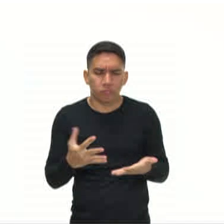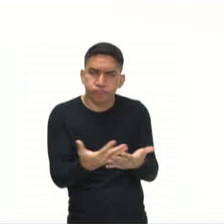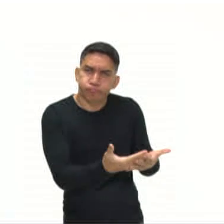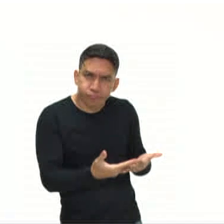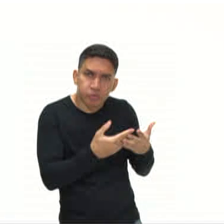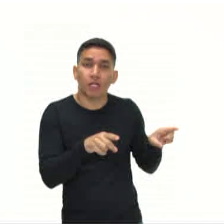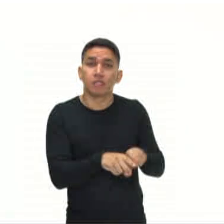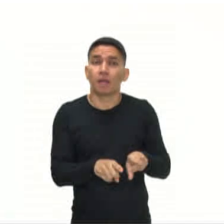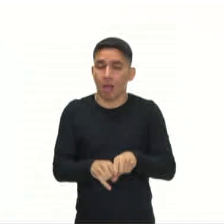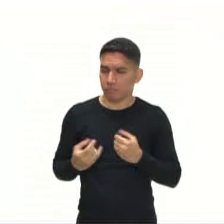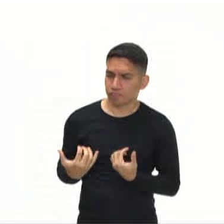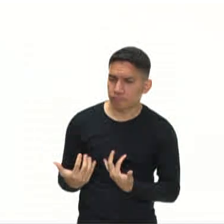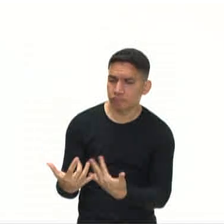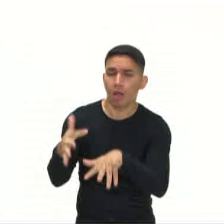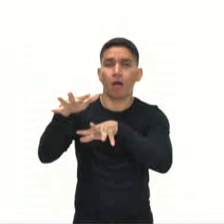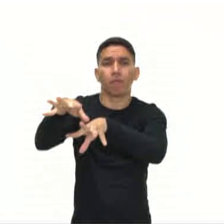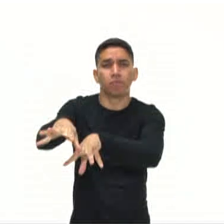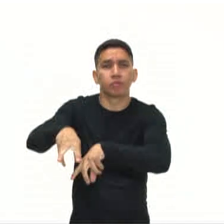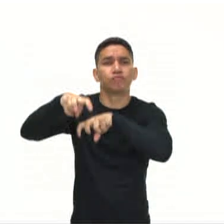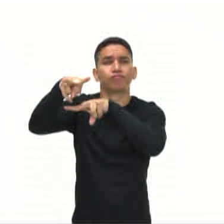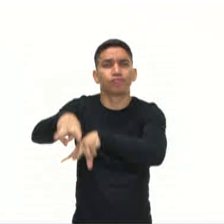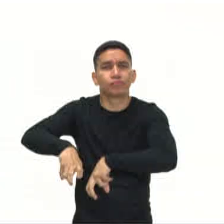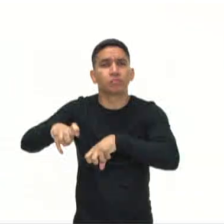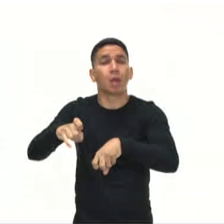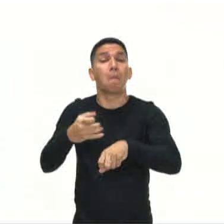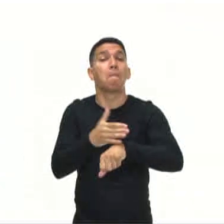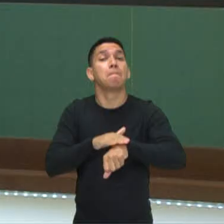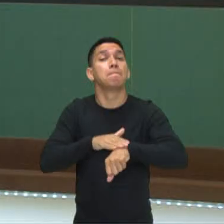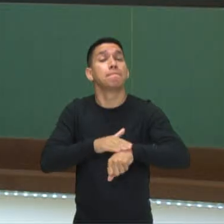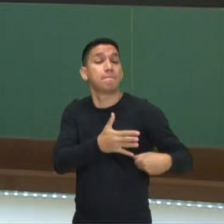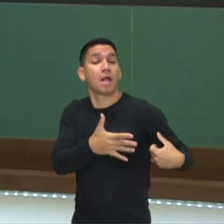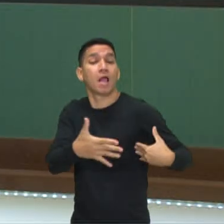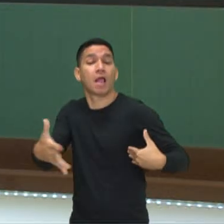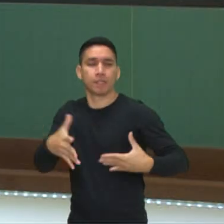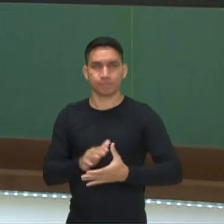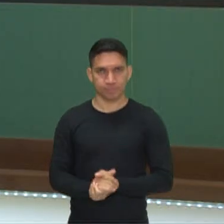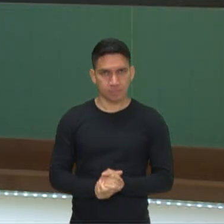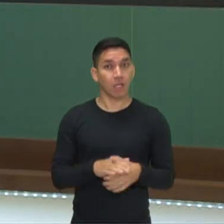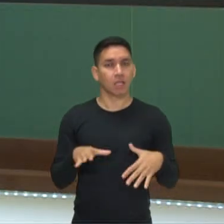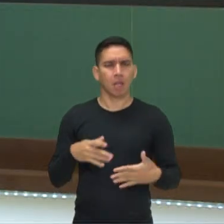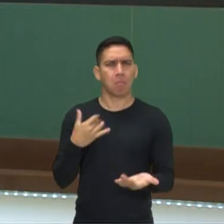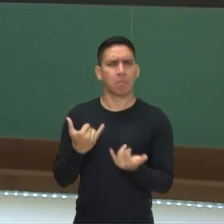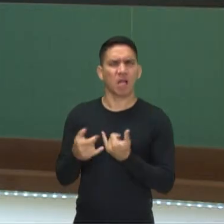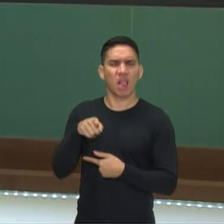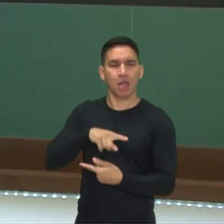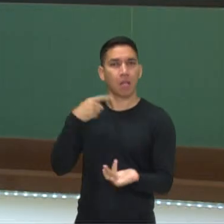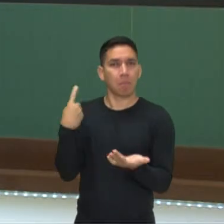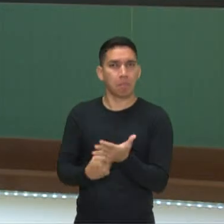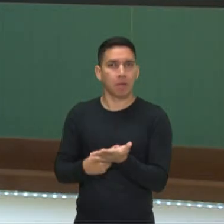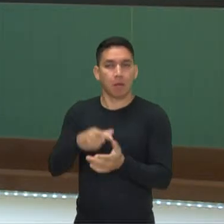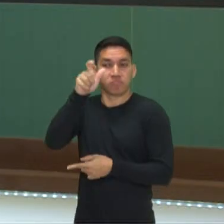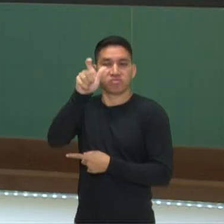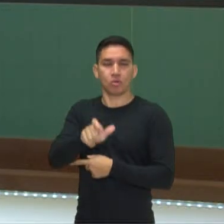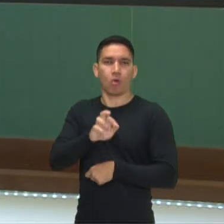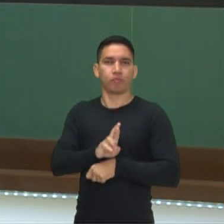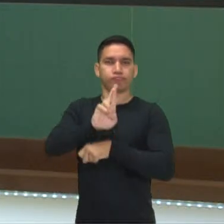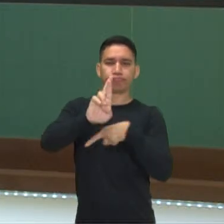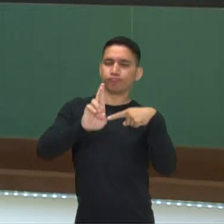nas fazendas por um determinado período de tempo. Então, era como se esse encomendeiro, como se essa